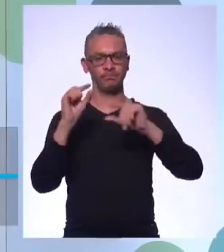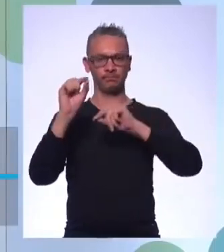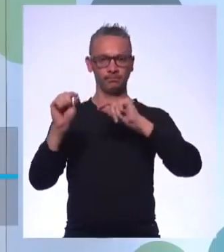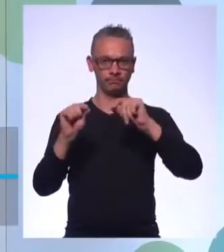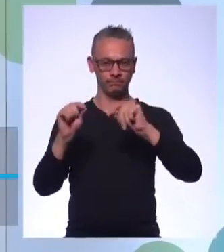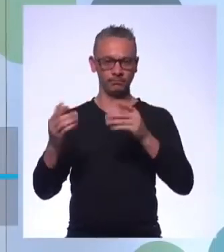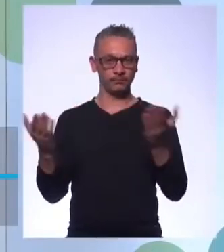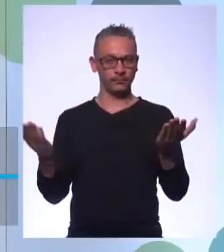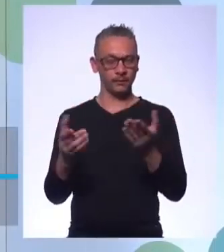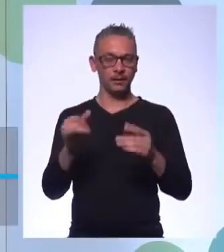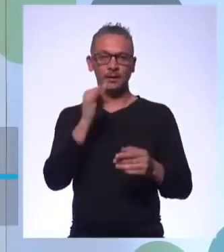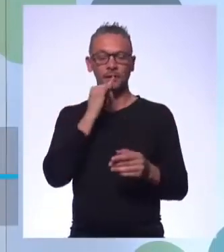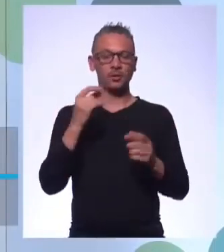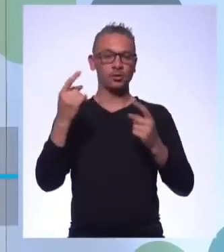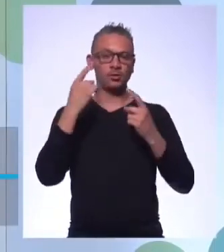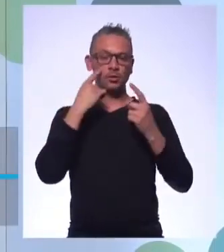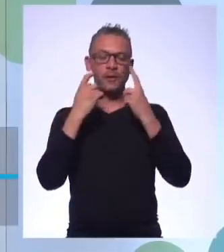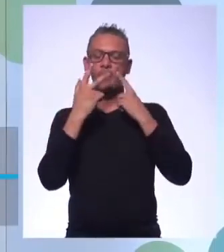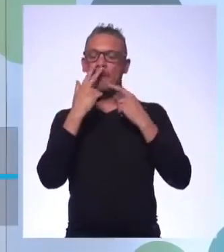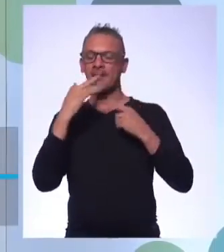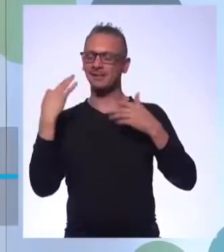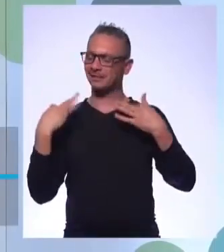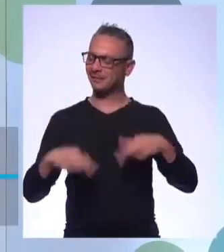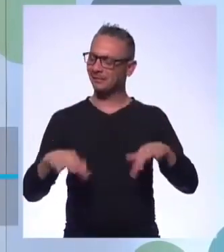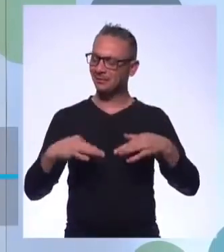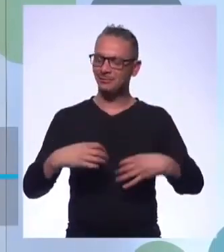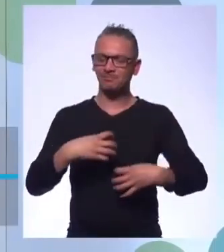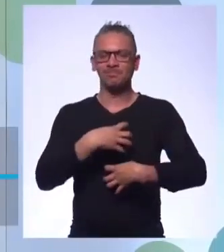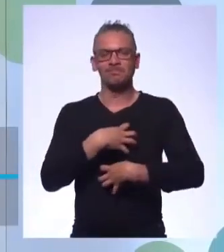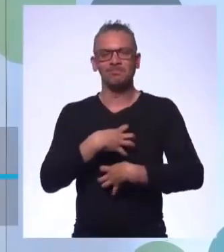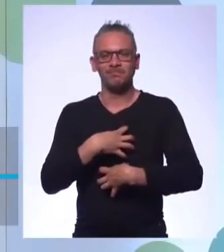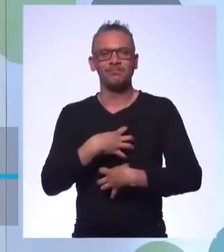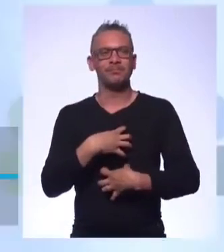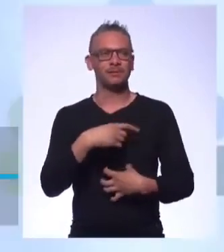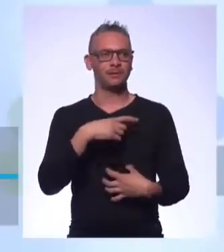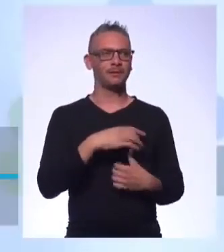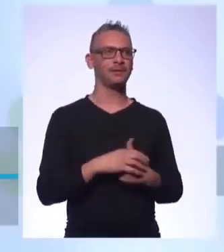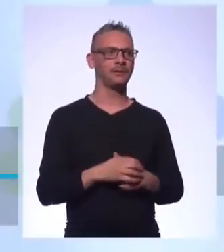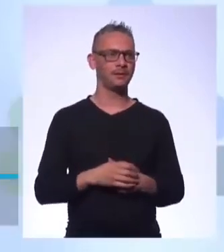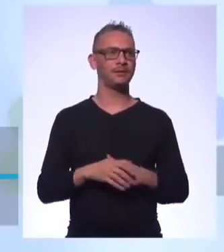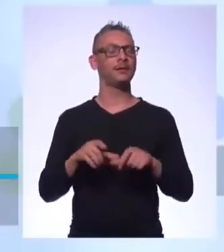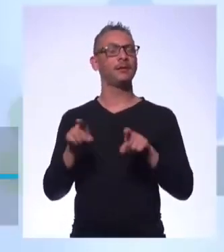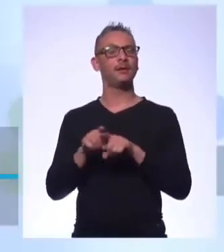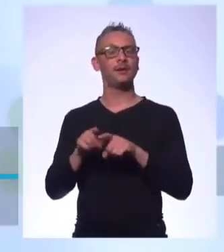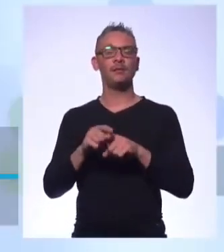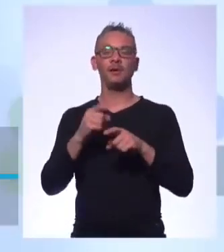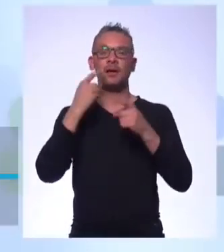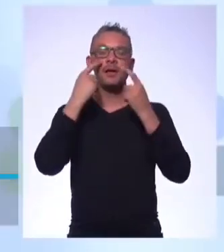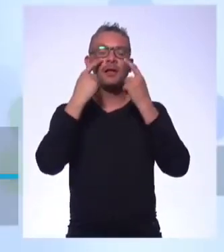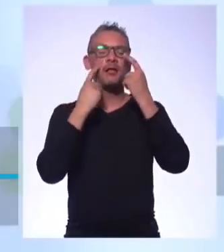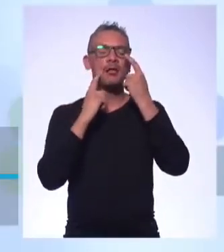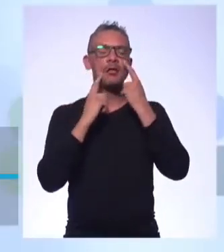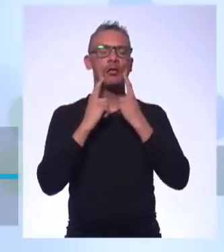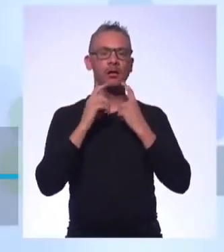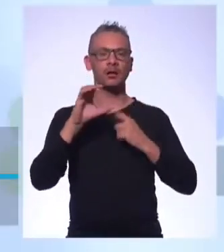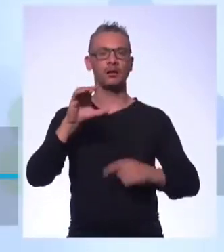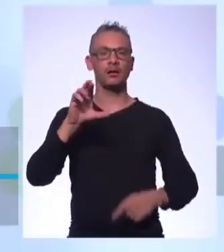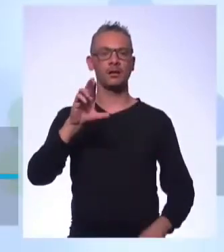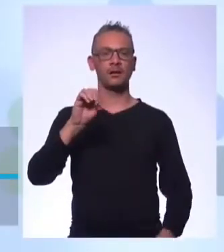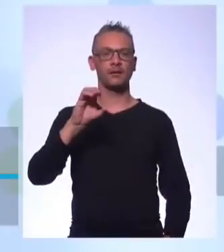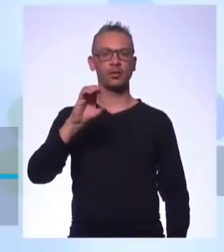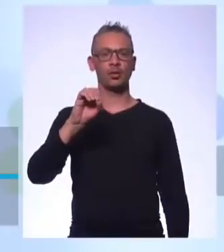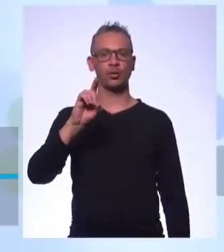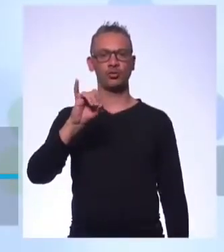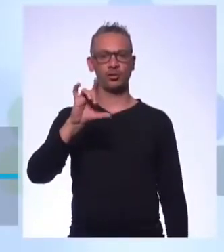de chorar fosse o machucado, não é algo Isso. que causa dor. Lágrimas de crocodilo também. É. Lágrimas de crocodilo é quando o crocodilo vai abocanhar